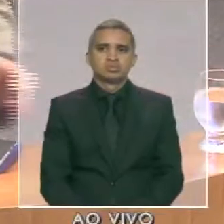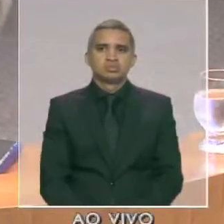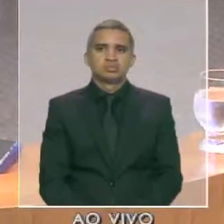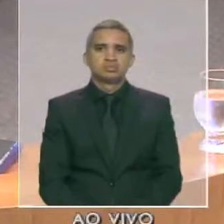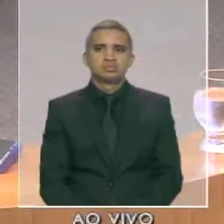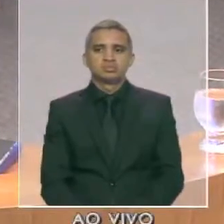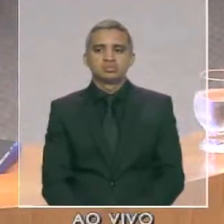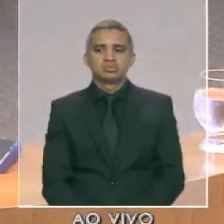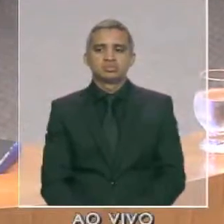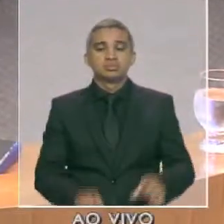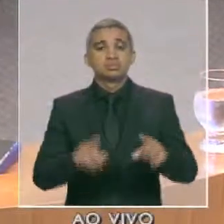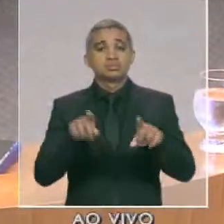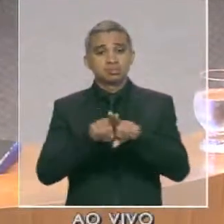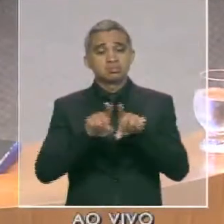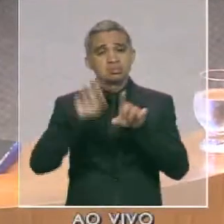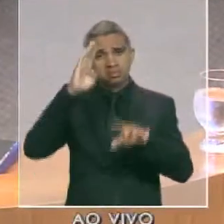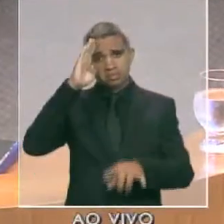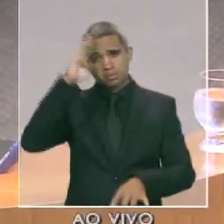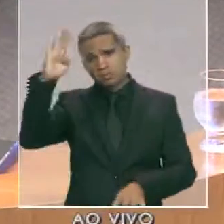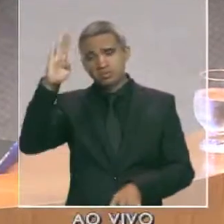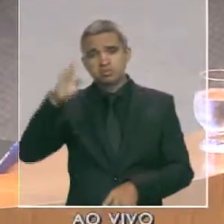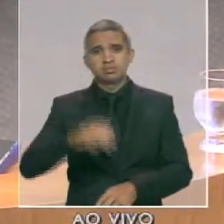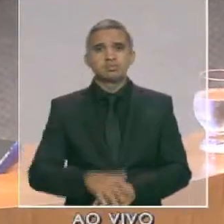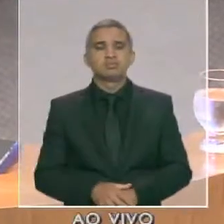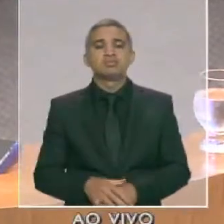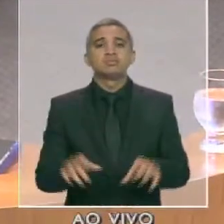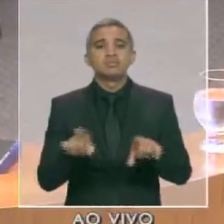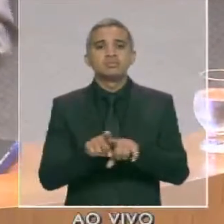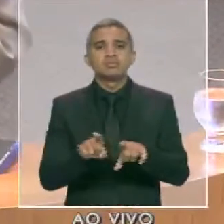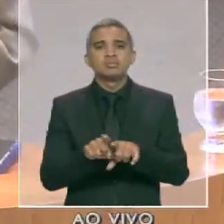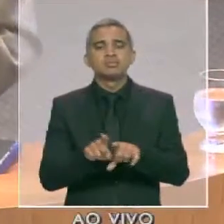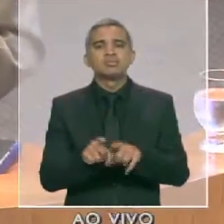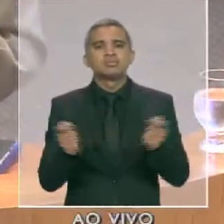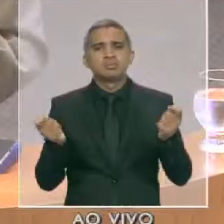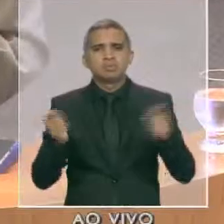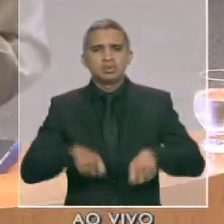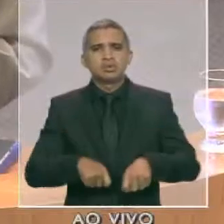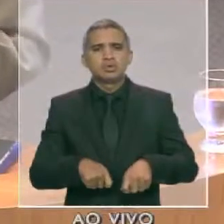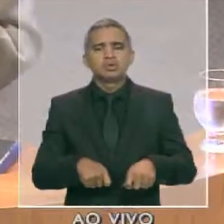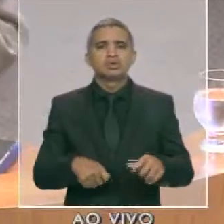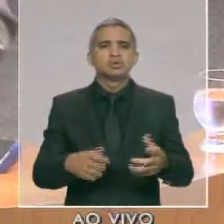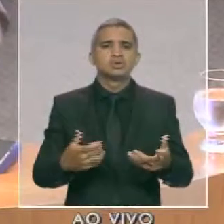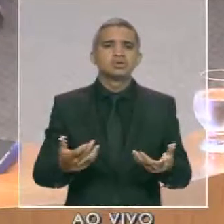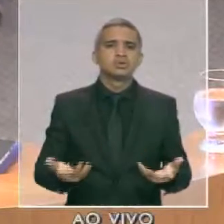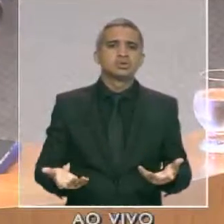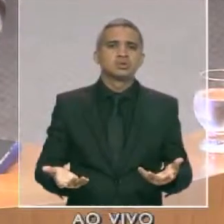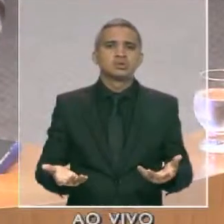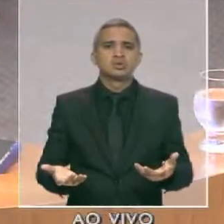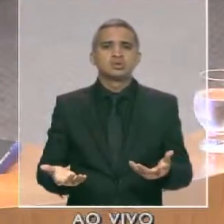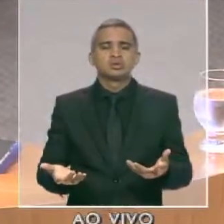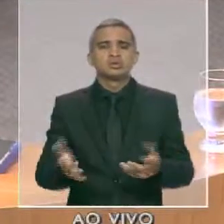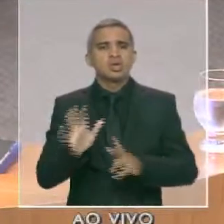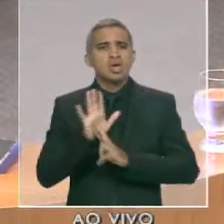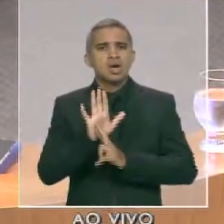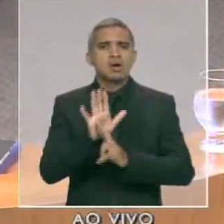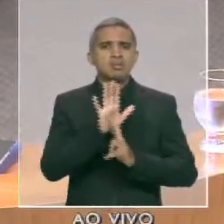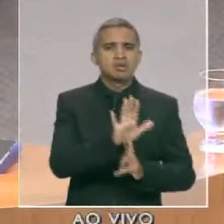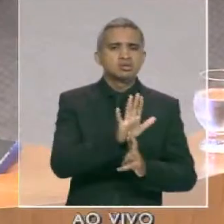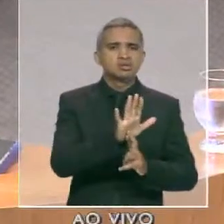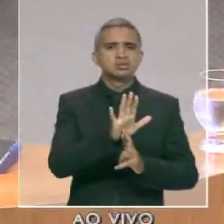Mas, acima de tudo, é também de poder fazer com que as representações